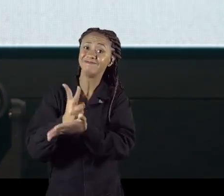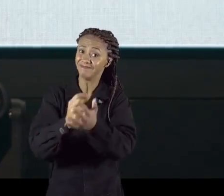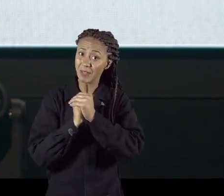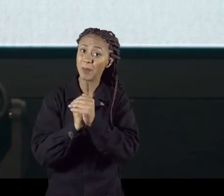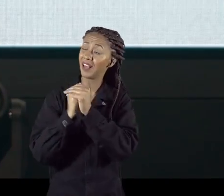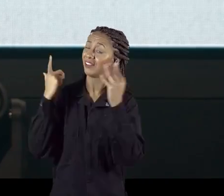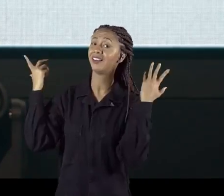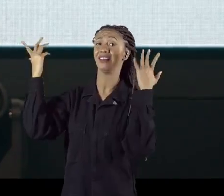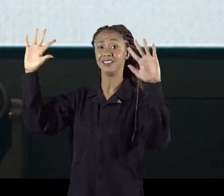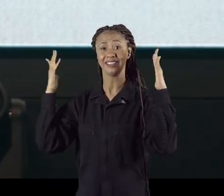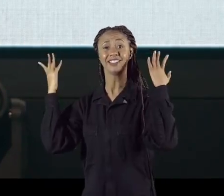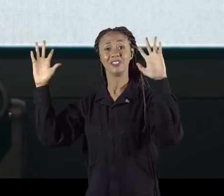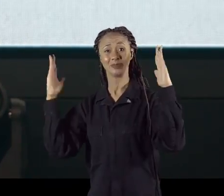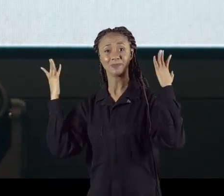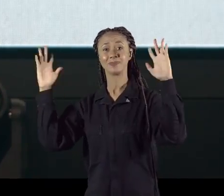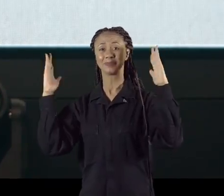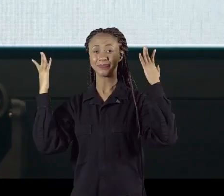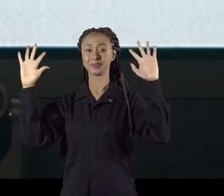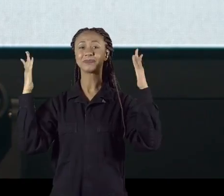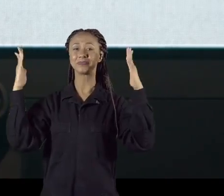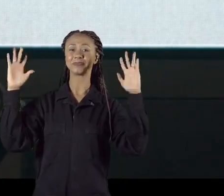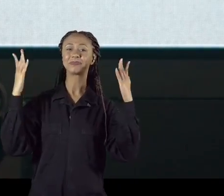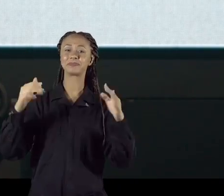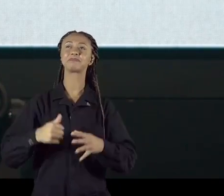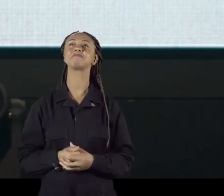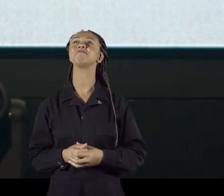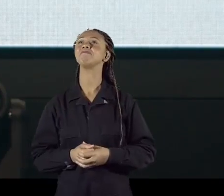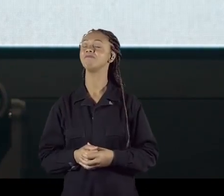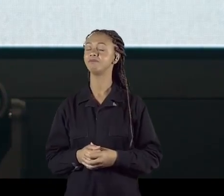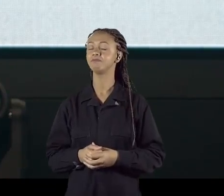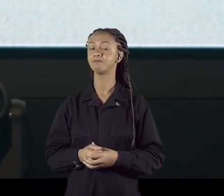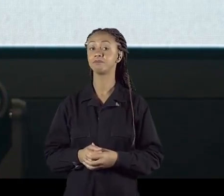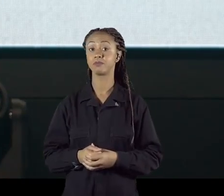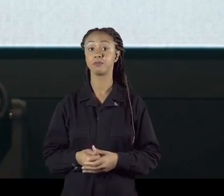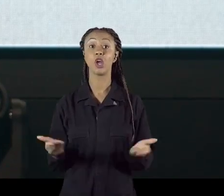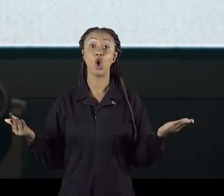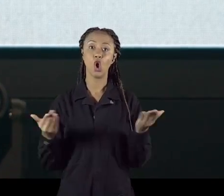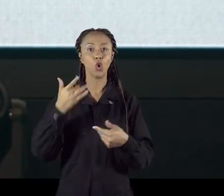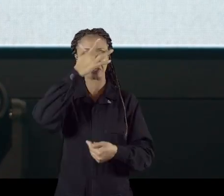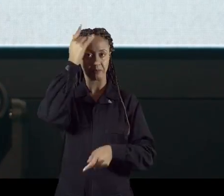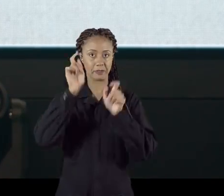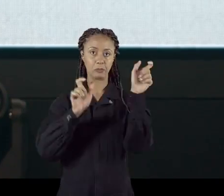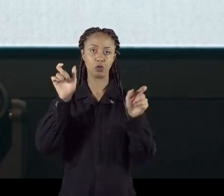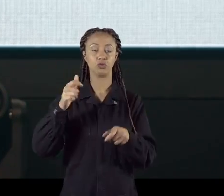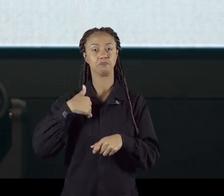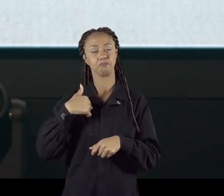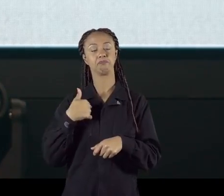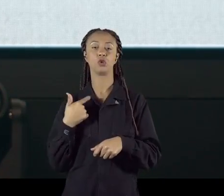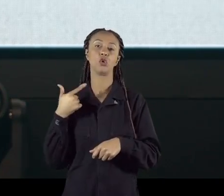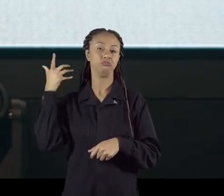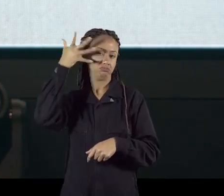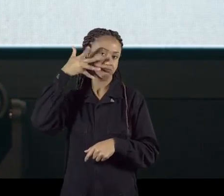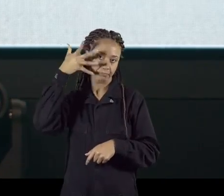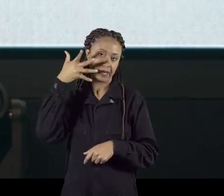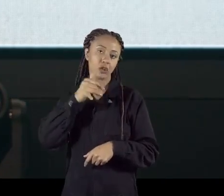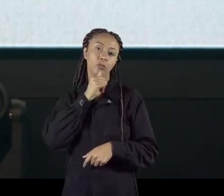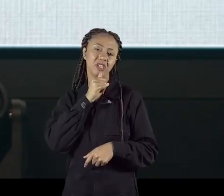E aí os irmãos tem pessoas que ouvem essa mensagem